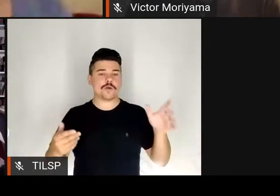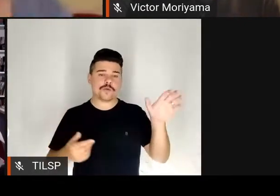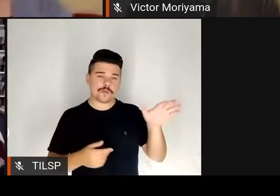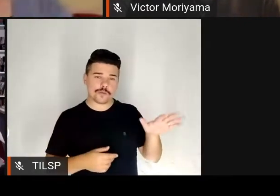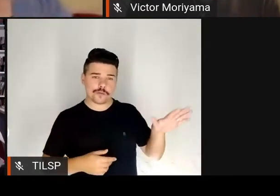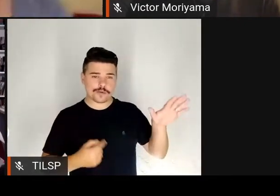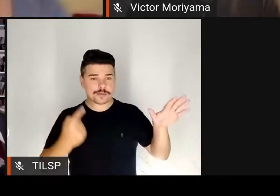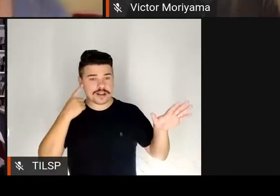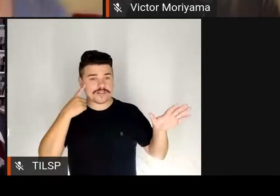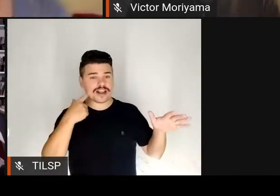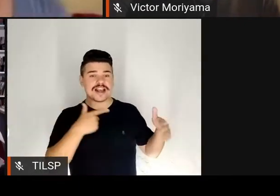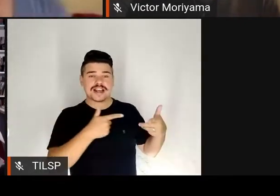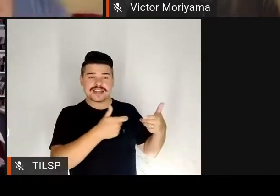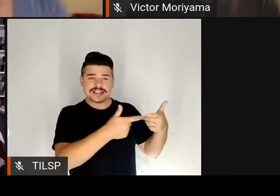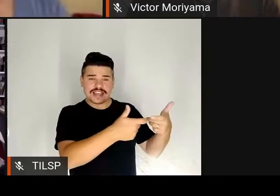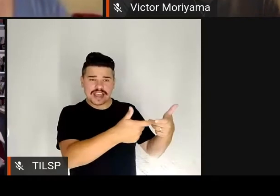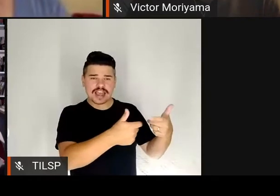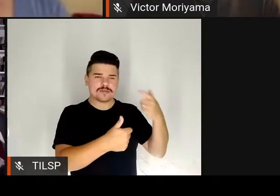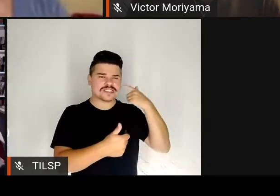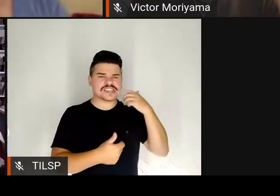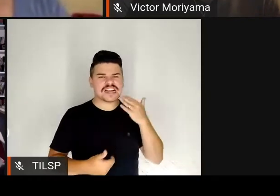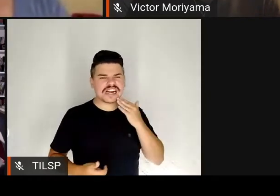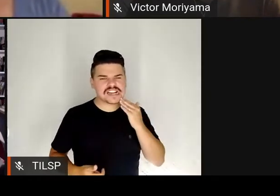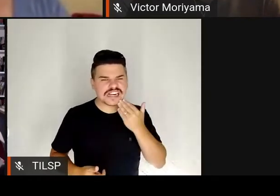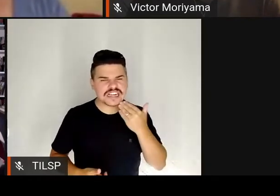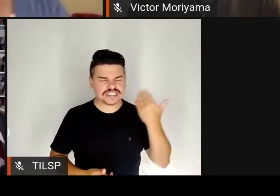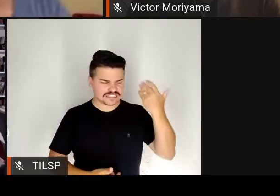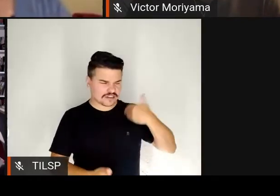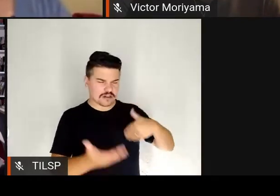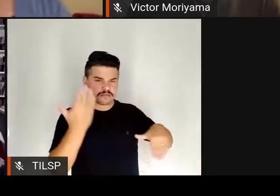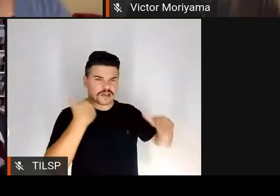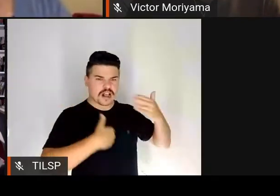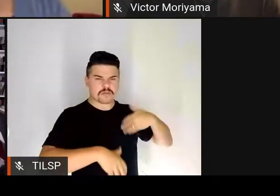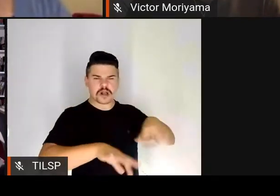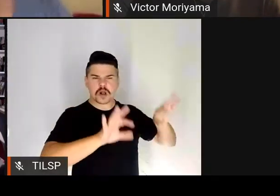guerra era a face da deformidade, né? Do horror,